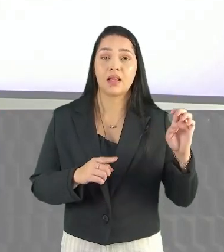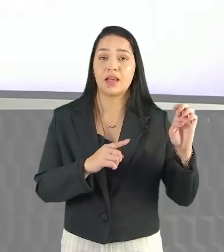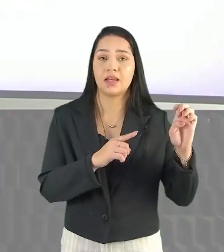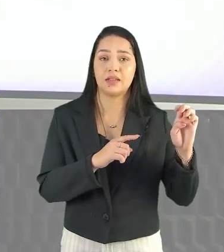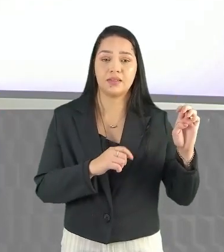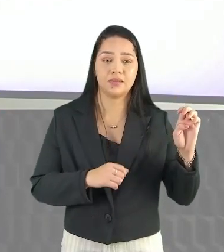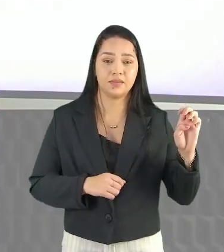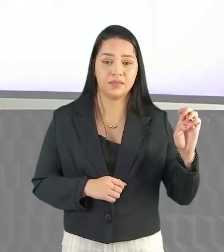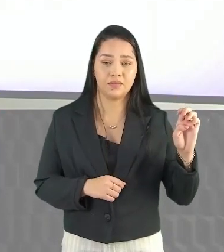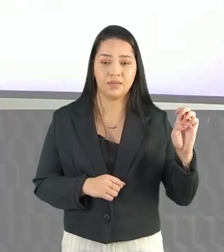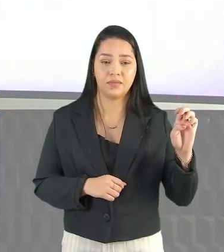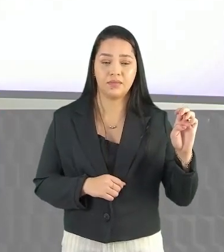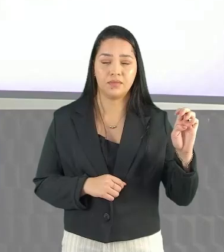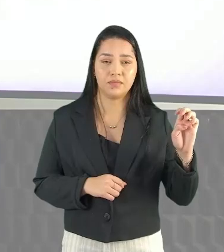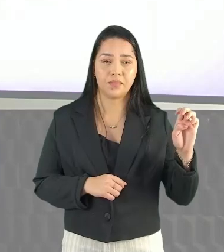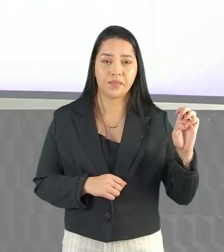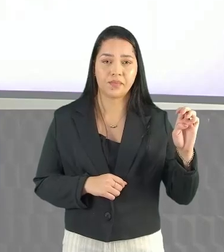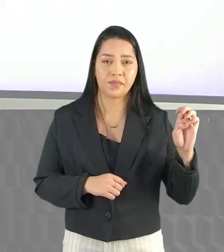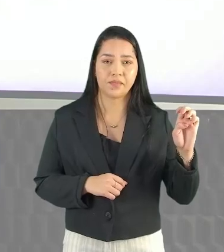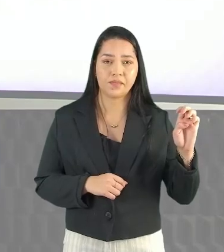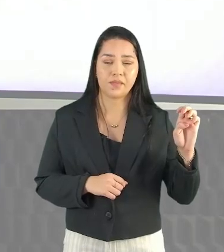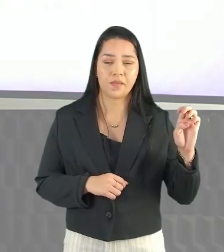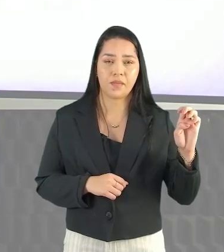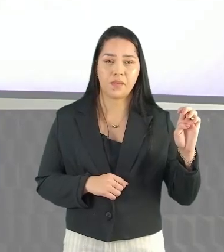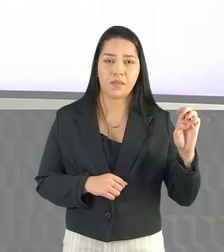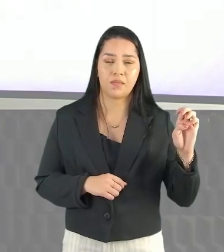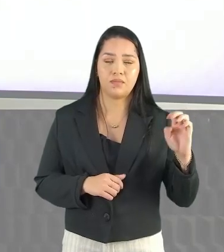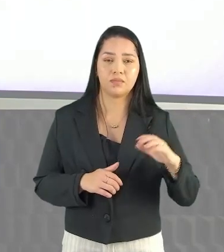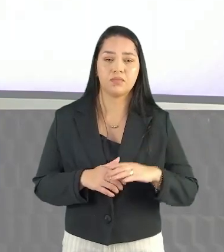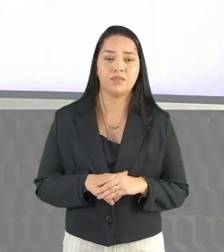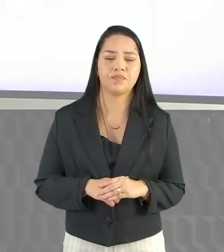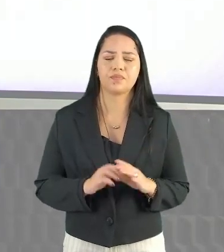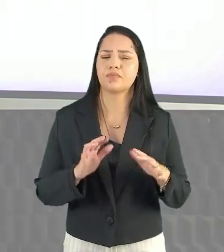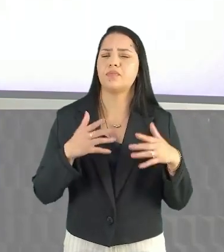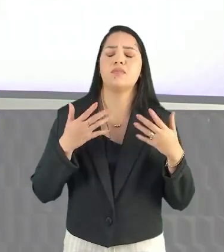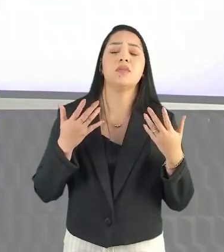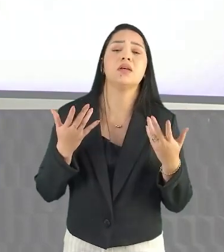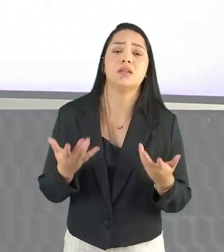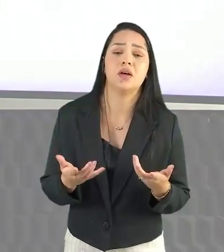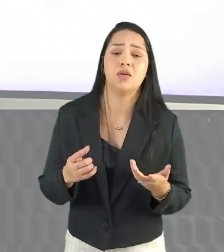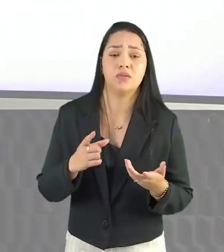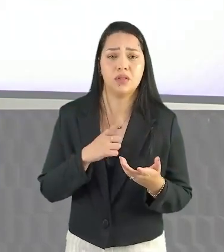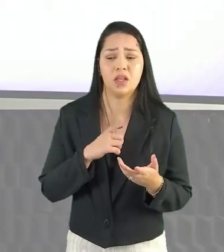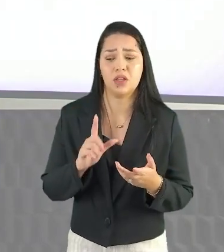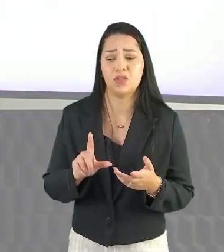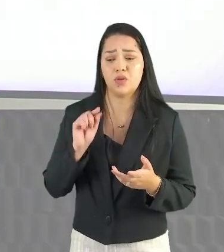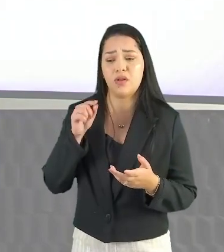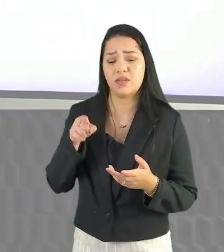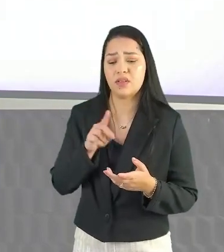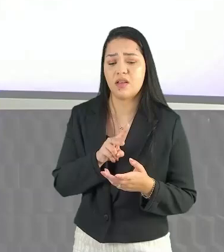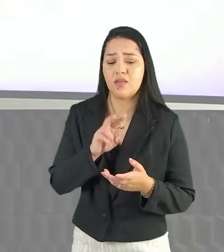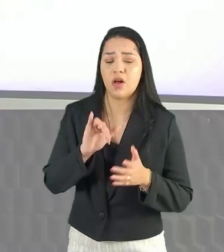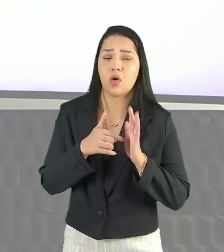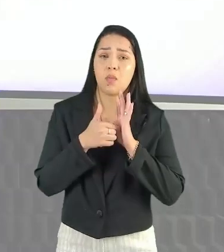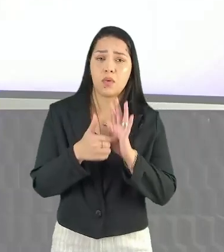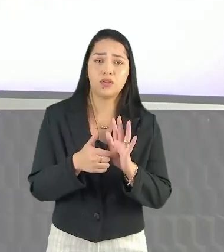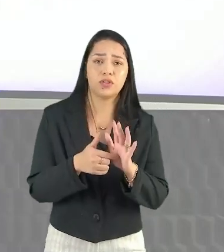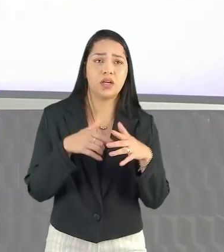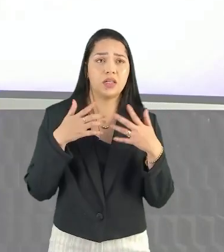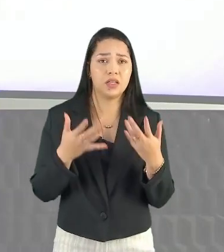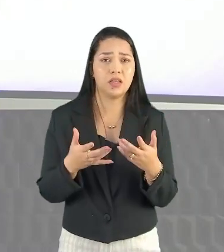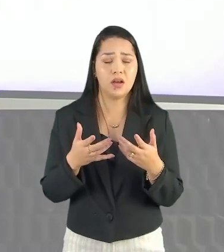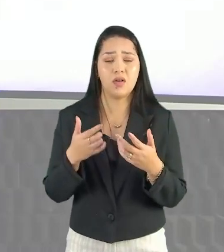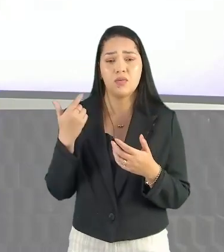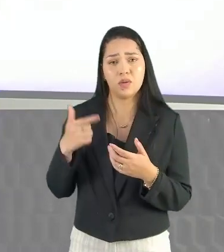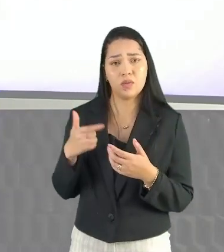letra E, os coronéis tinham influência maior nos centros urbanos, gente. Então, olha só, tem a alternativa que você vai logo destacar. Então, os coronéis